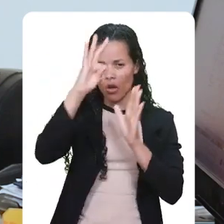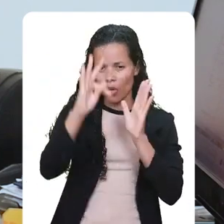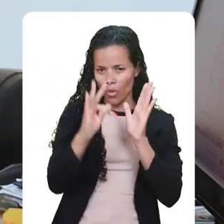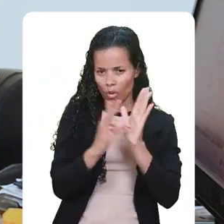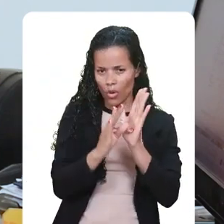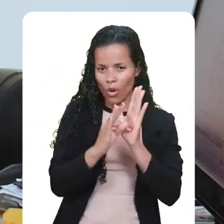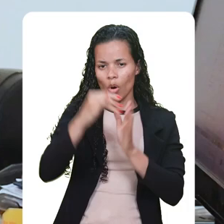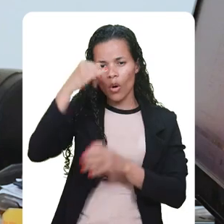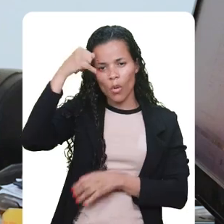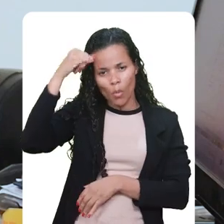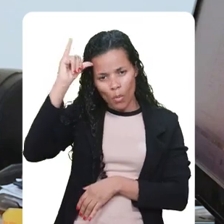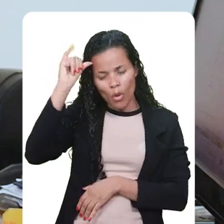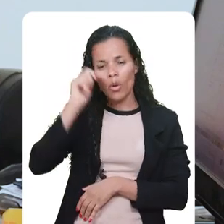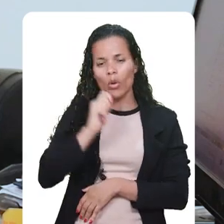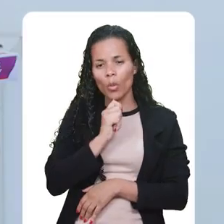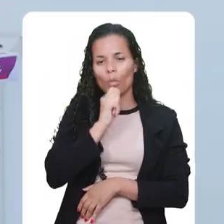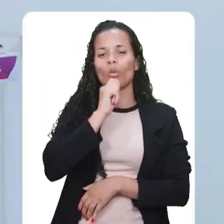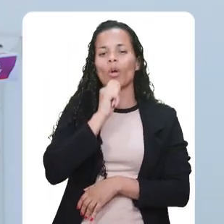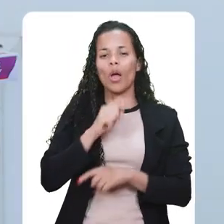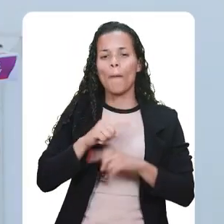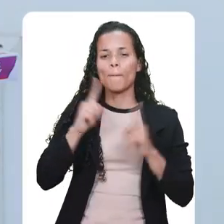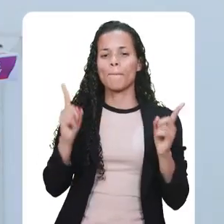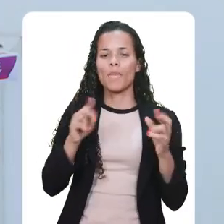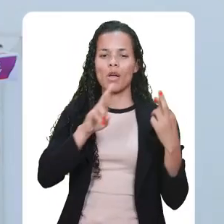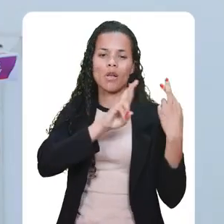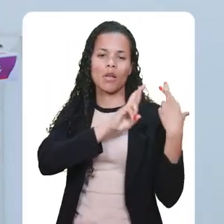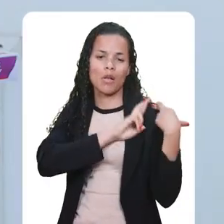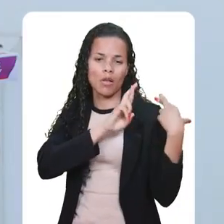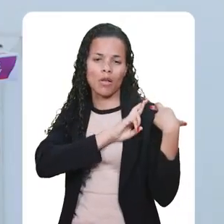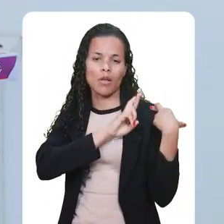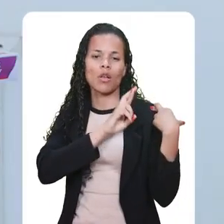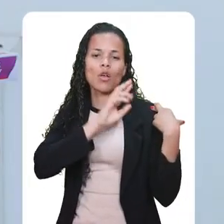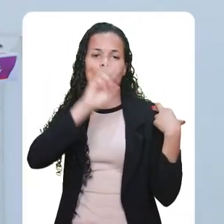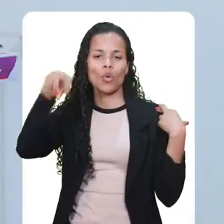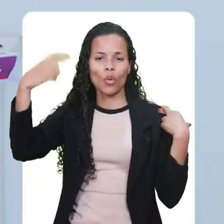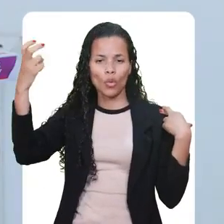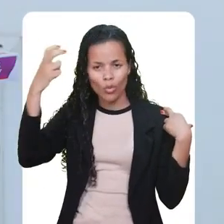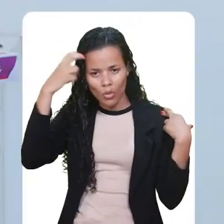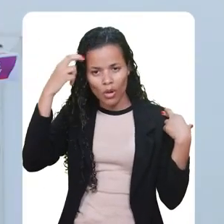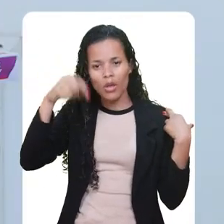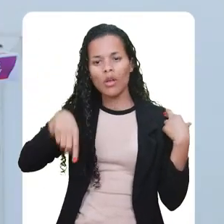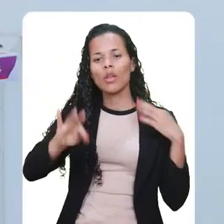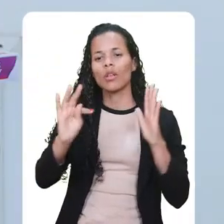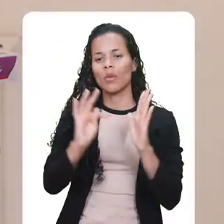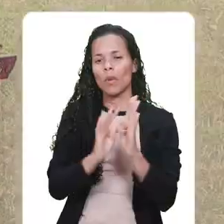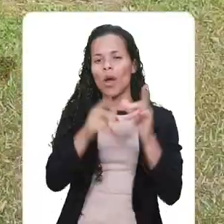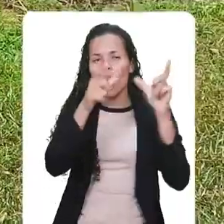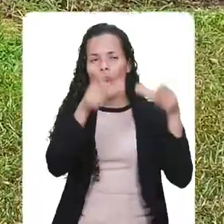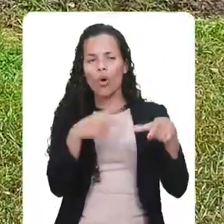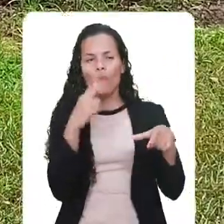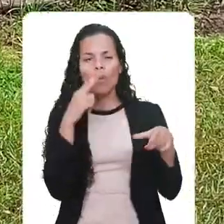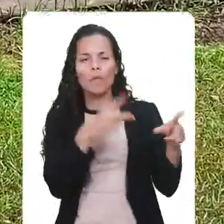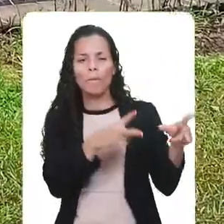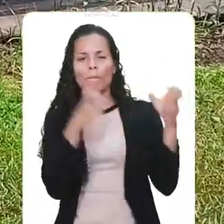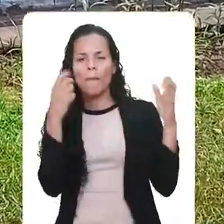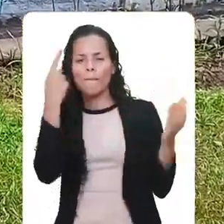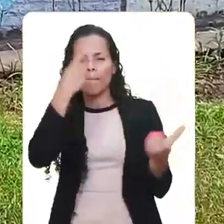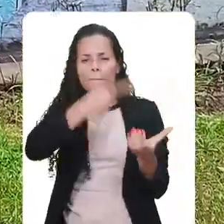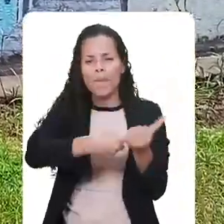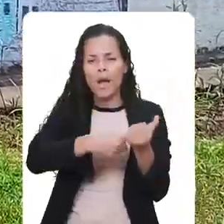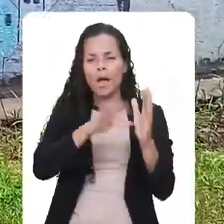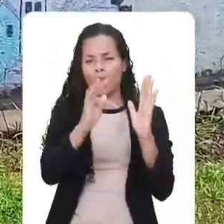colocando o boi de buzina como a representatividade cultural do nosso município. Então, onde você vê hoje a marca de Timbaúba, ela